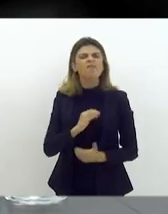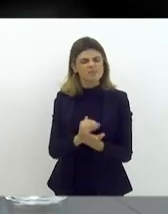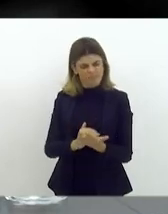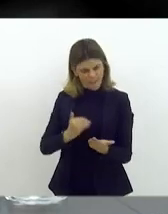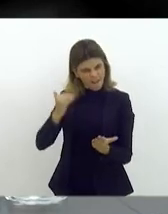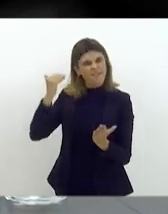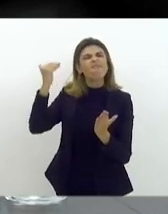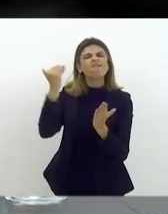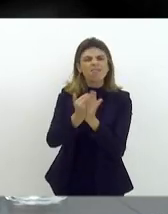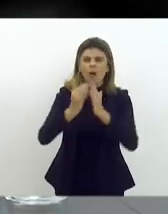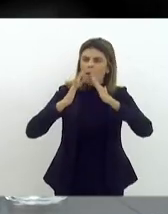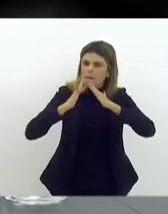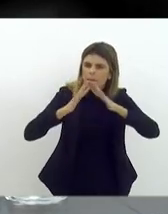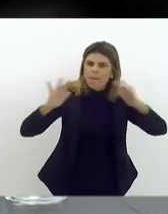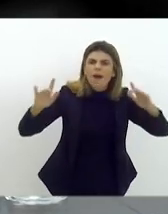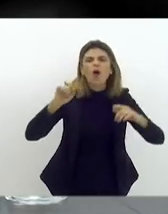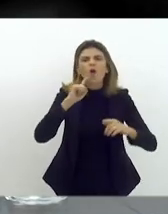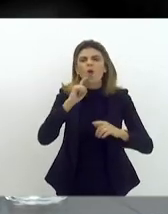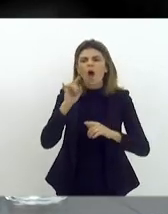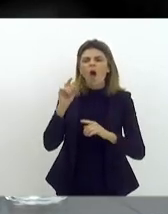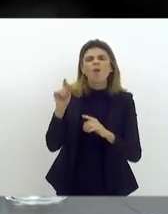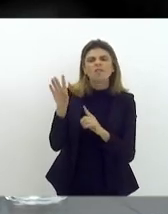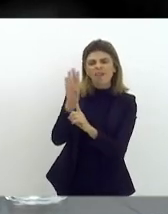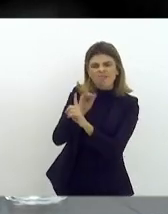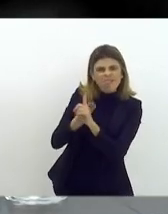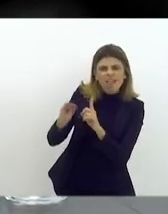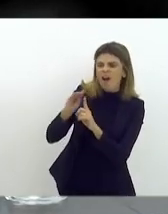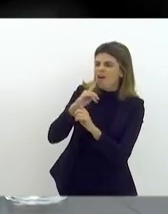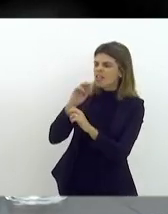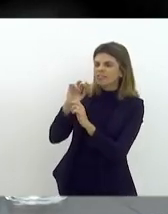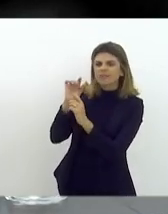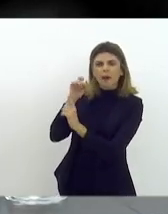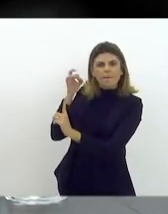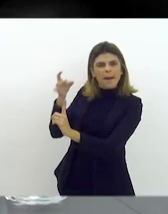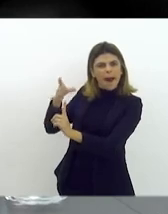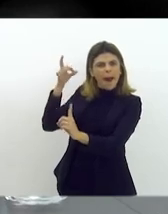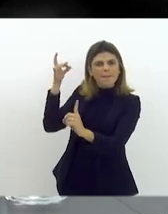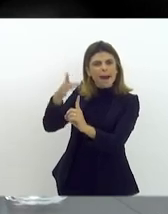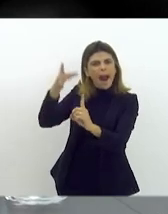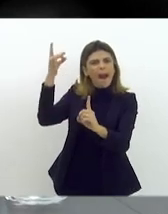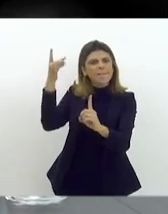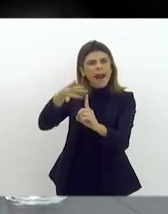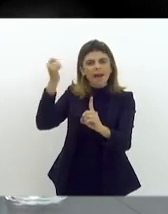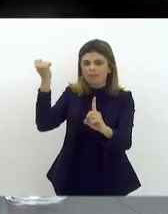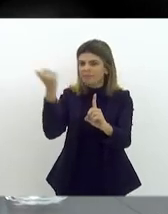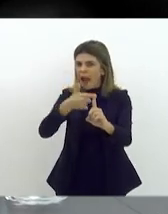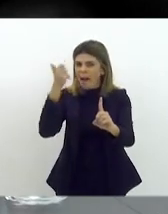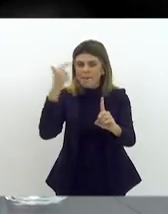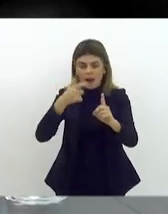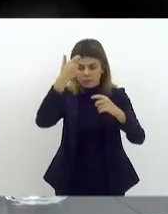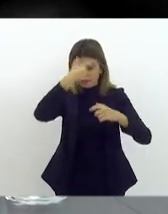para ou chantagear essa mulher ou para comprometer a sua reputação social